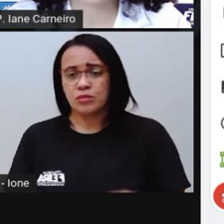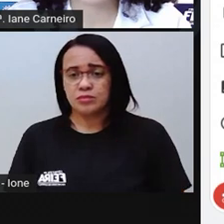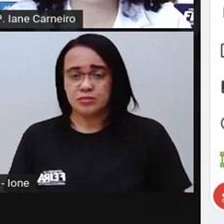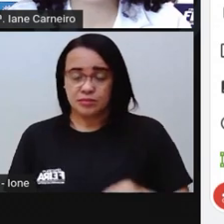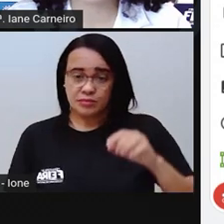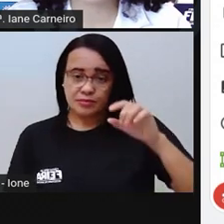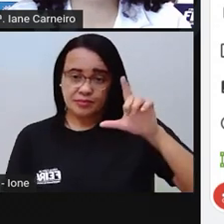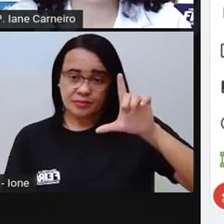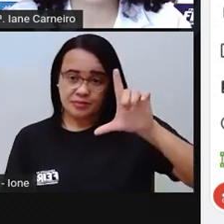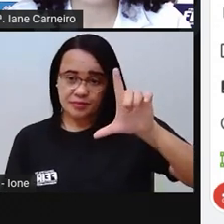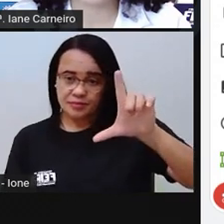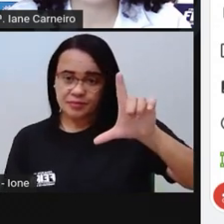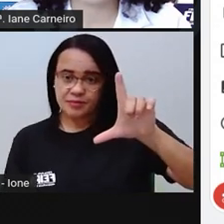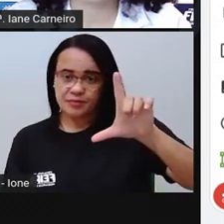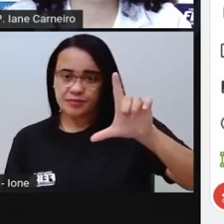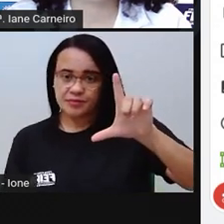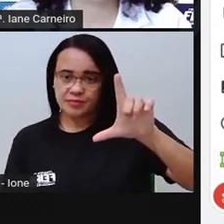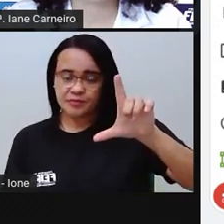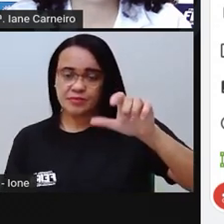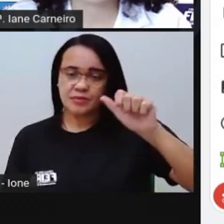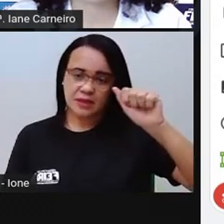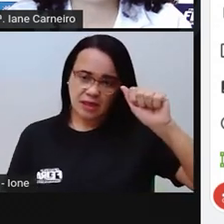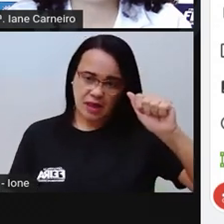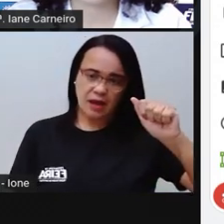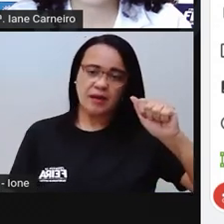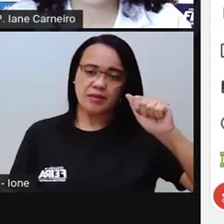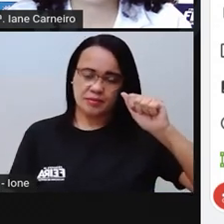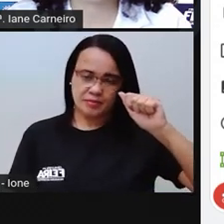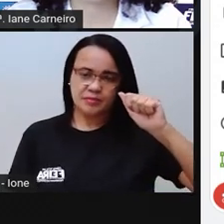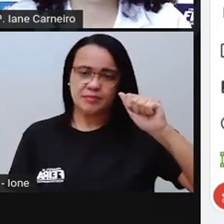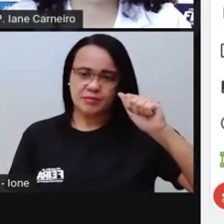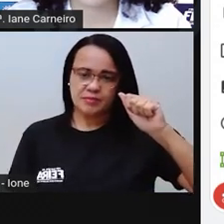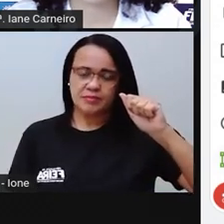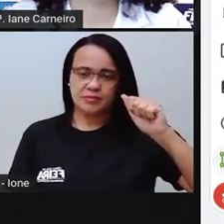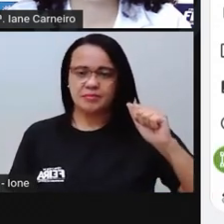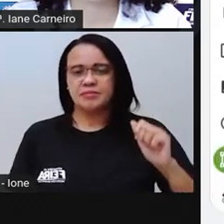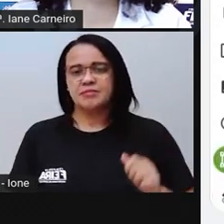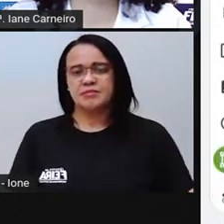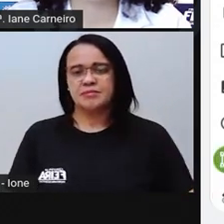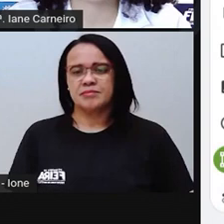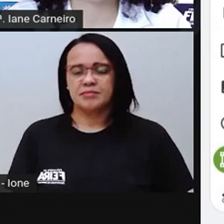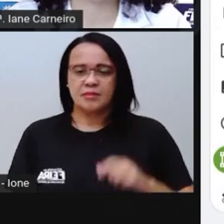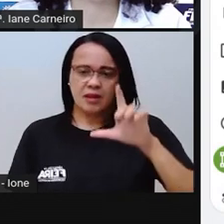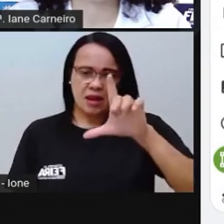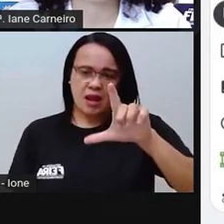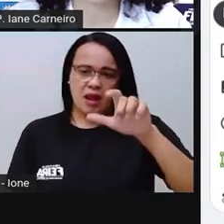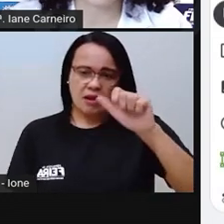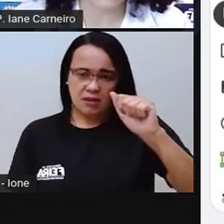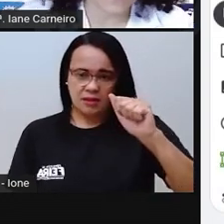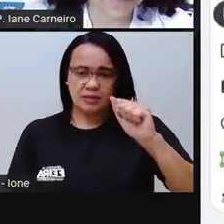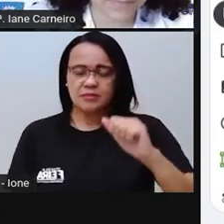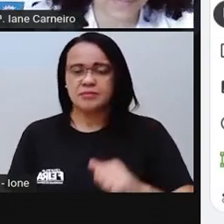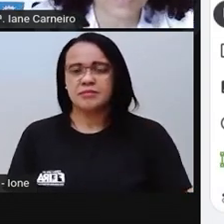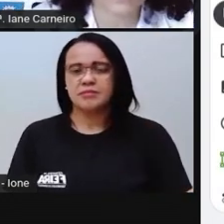a consoante lê com a vogal a, ó, lá. Aí a prova vai colocar aqui.